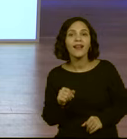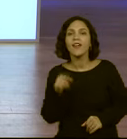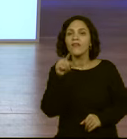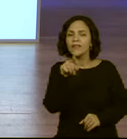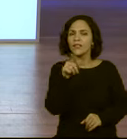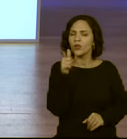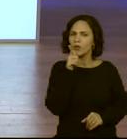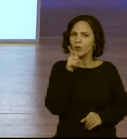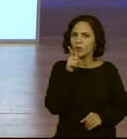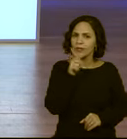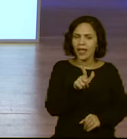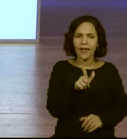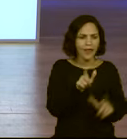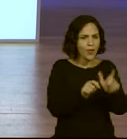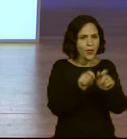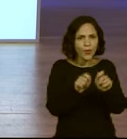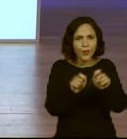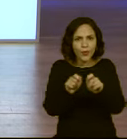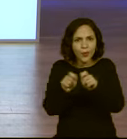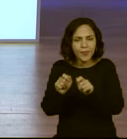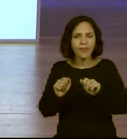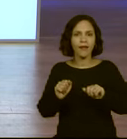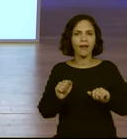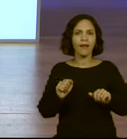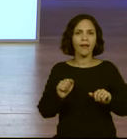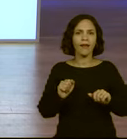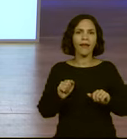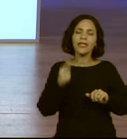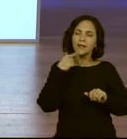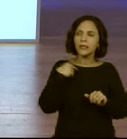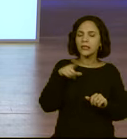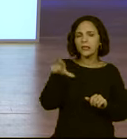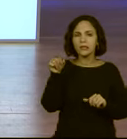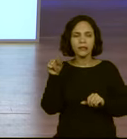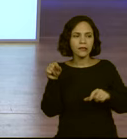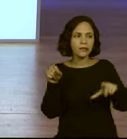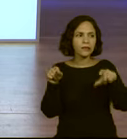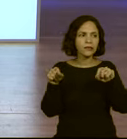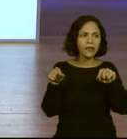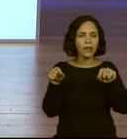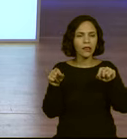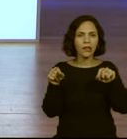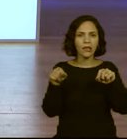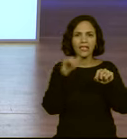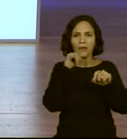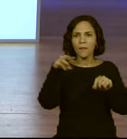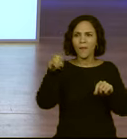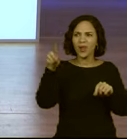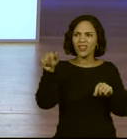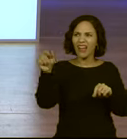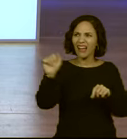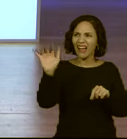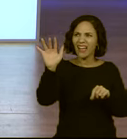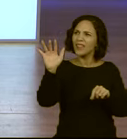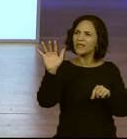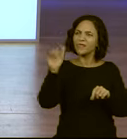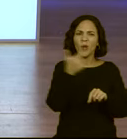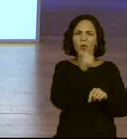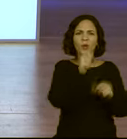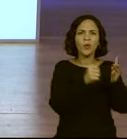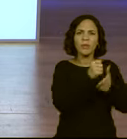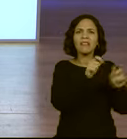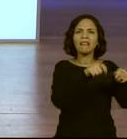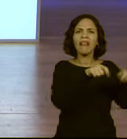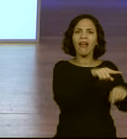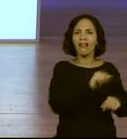que você consegue economizar né realizar se decidir economizar com os itens da moda a dica que a